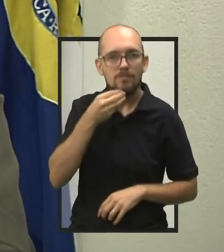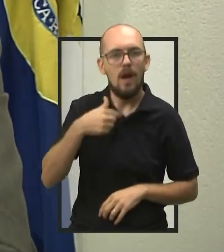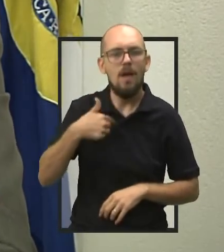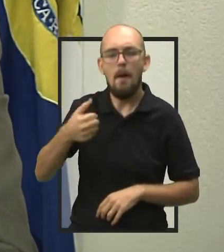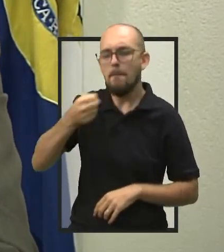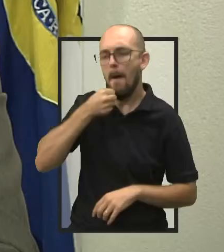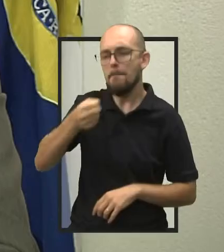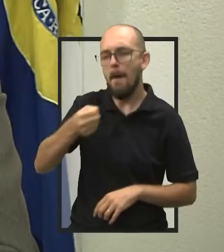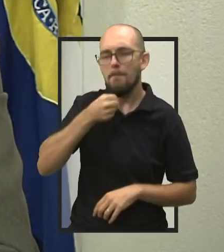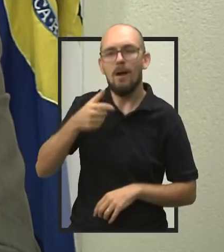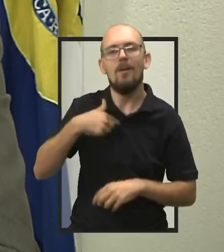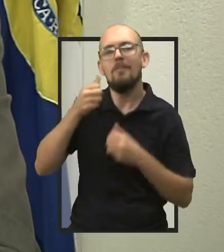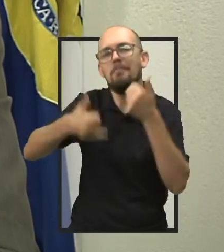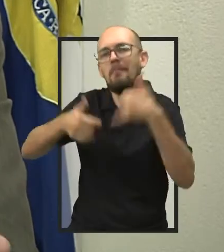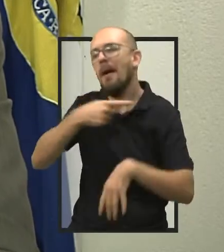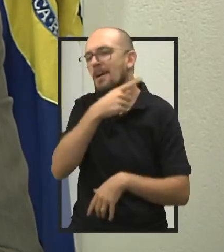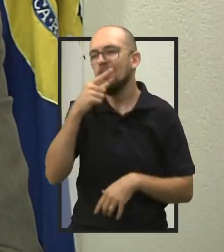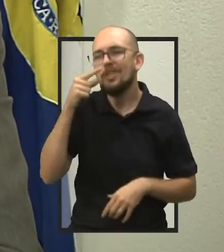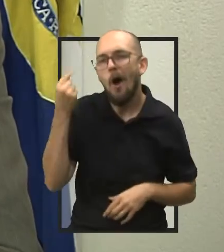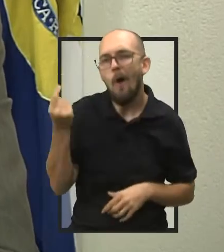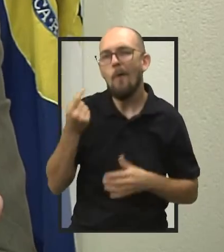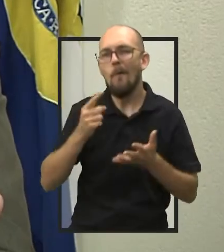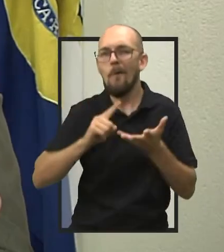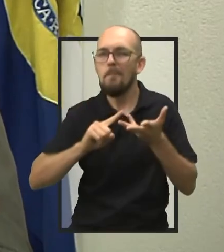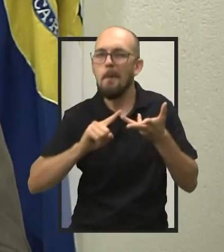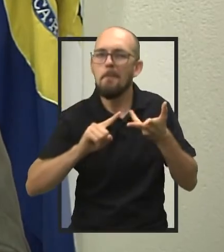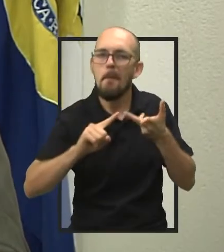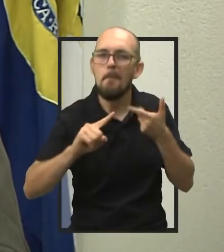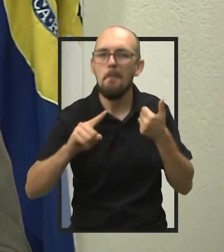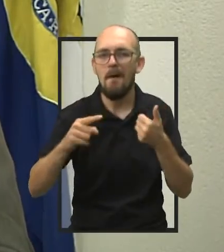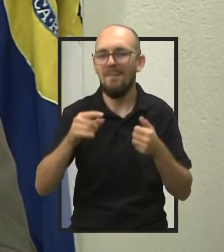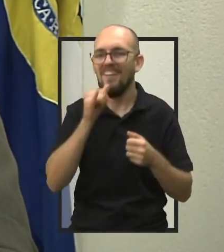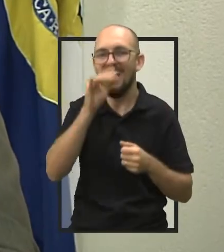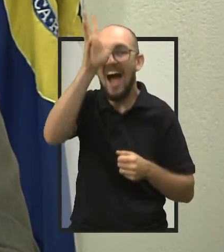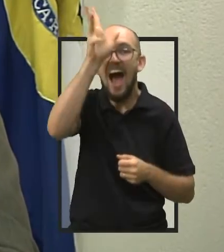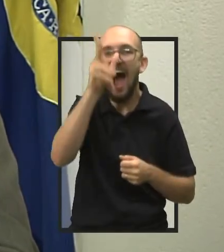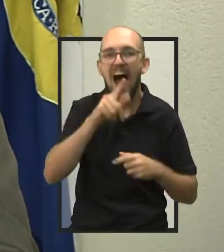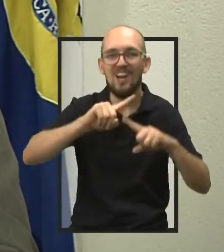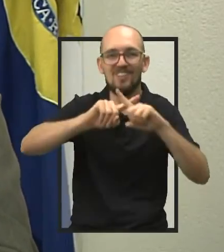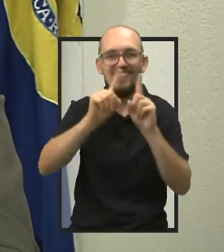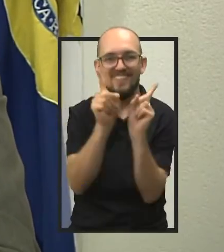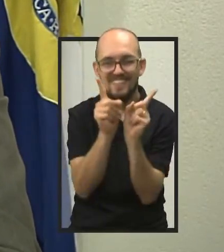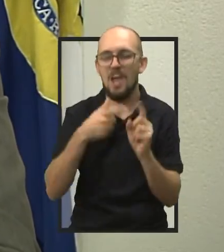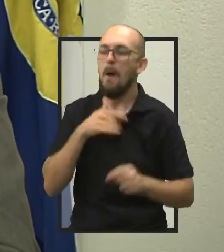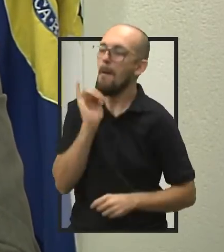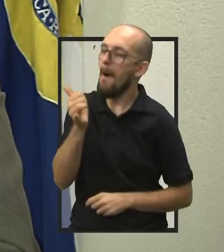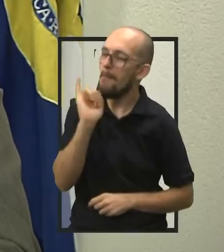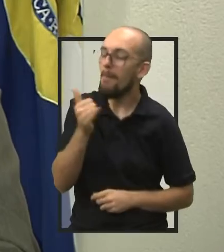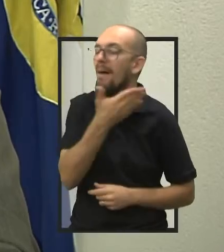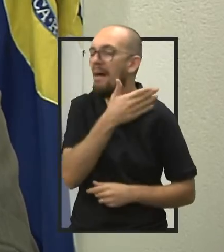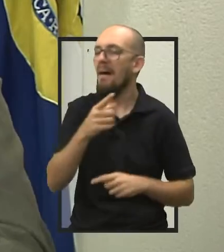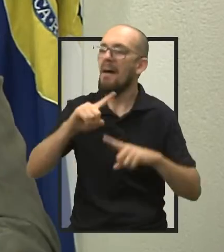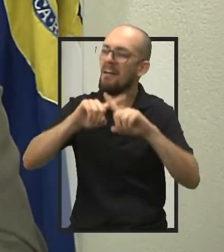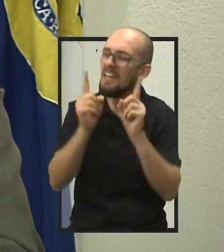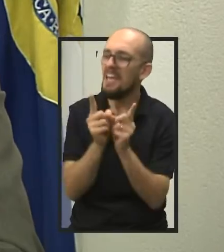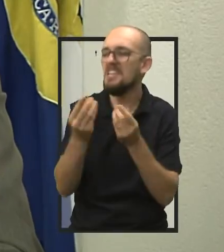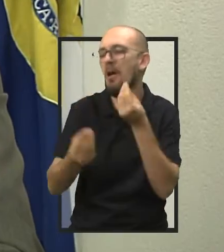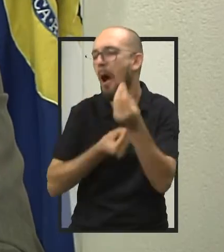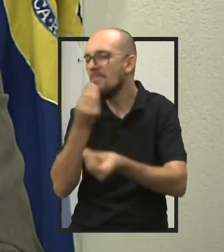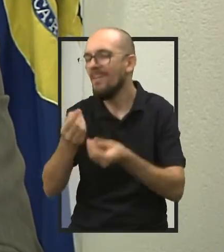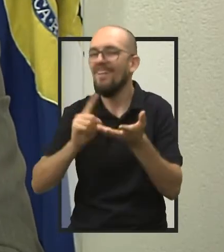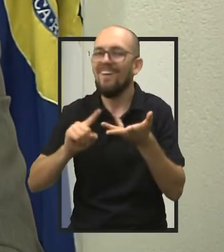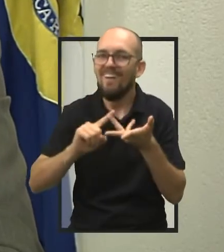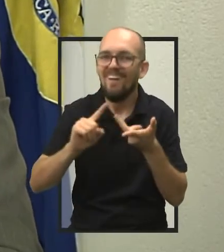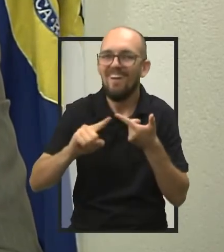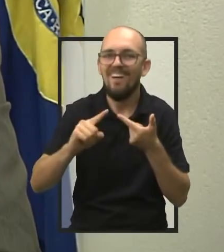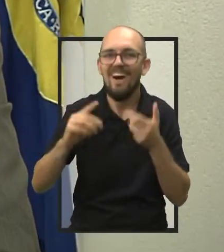falar sobre a nossa cidade, falar algumas coisas sobre a nossa cidade, sobre o nosso galo da comarca, 15 de Jaú, e inclusive lá